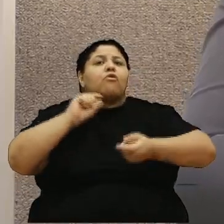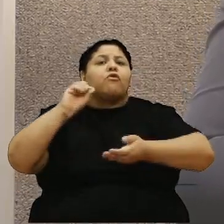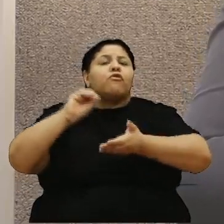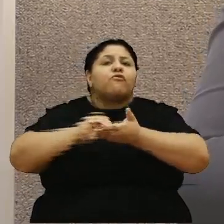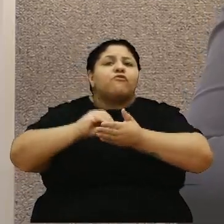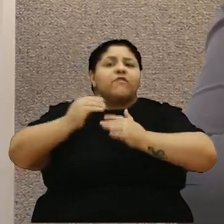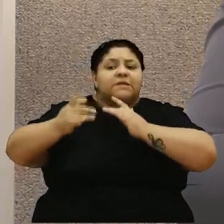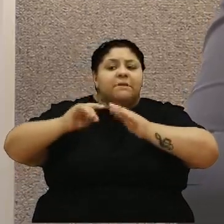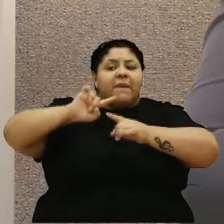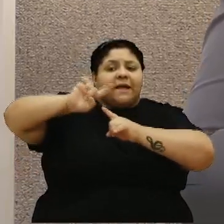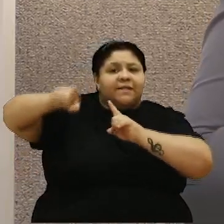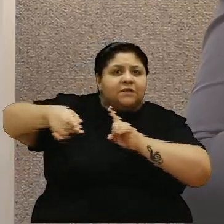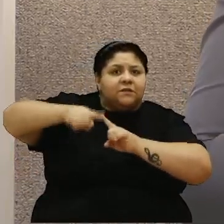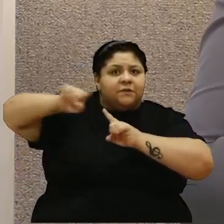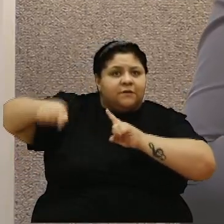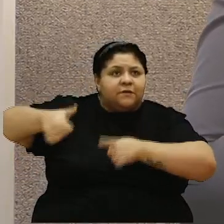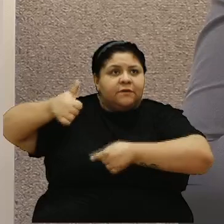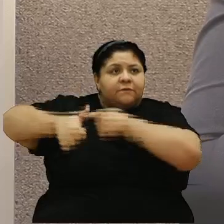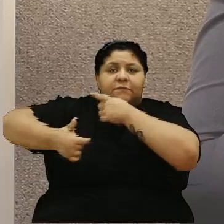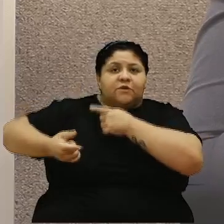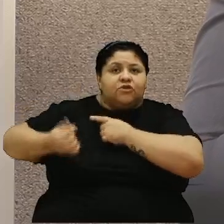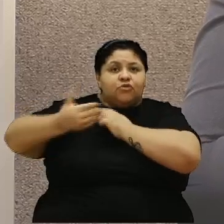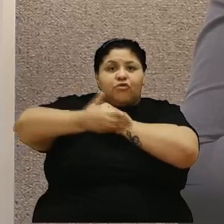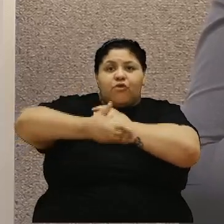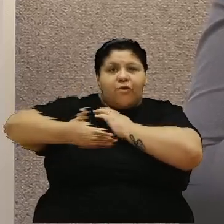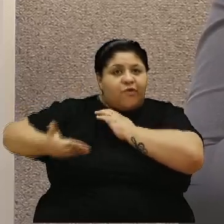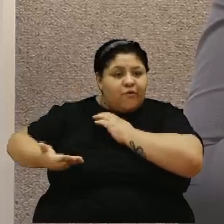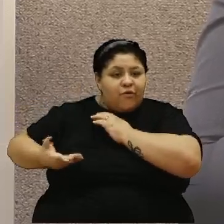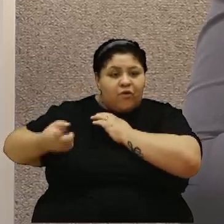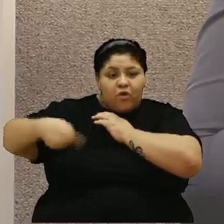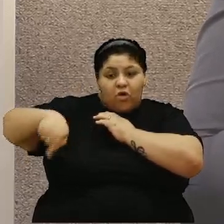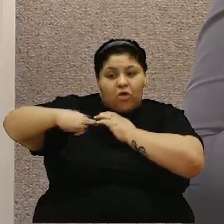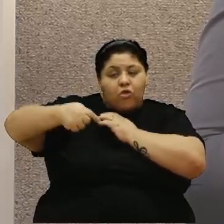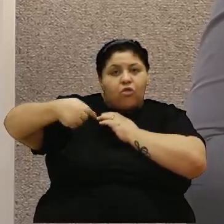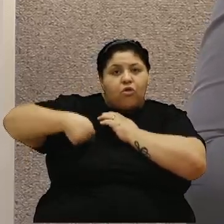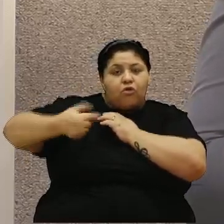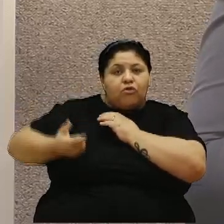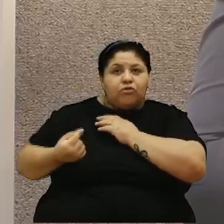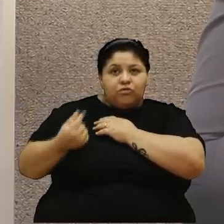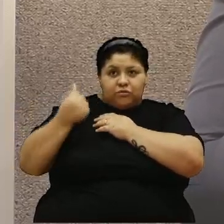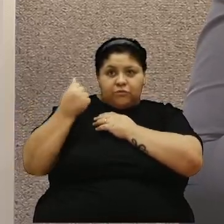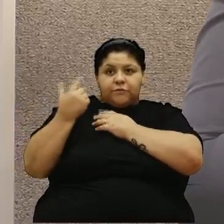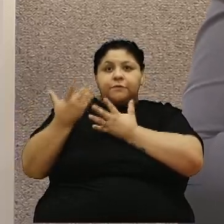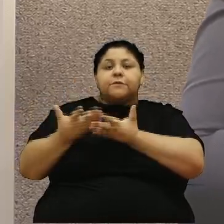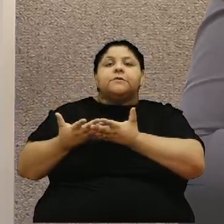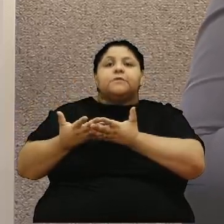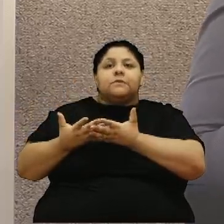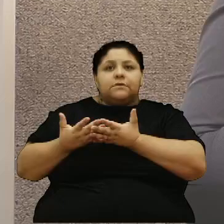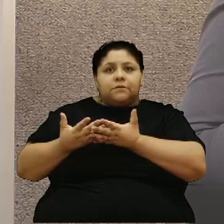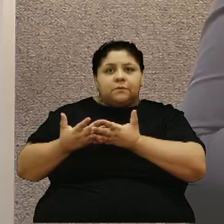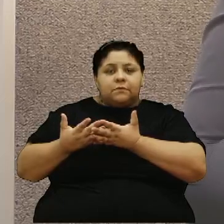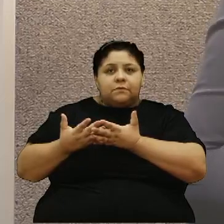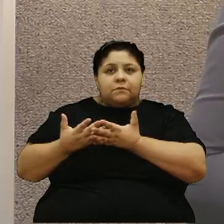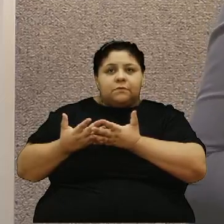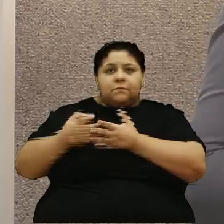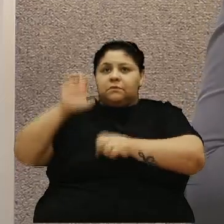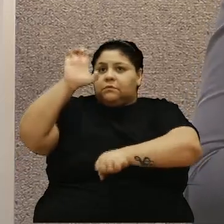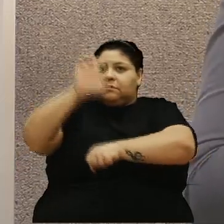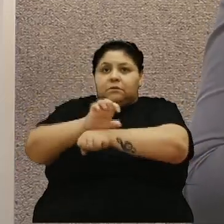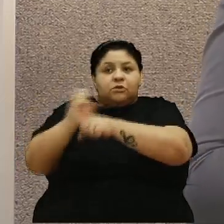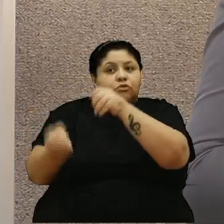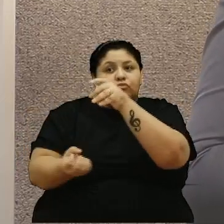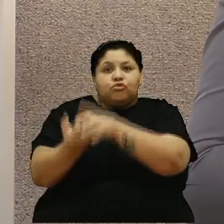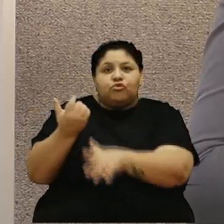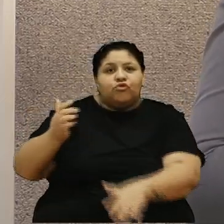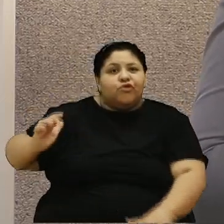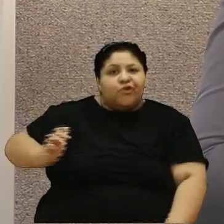geral? Primeiro que dinheiro público não existe, né? Porque dinheiro público é o nosso dinheiro administrado por um ente público. O Estado não produz riqueza. Então,